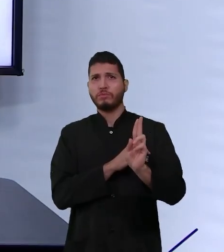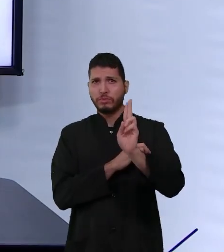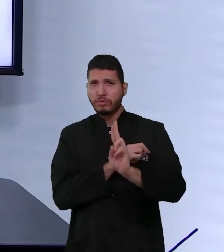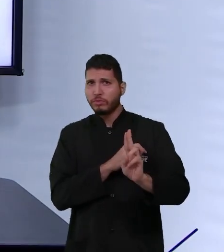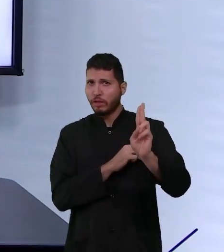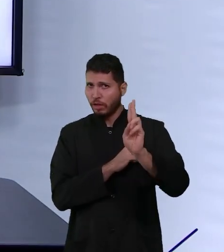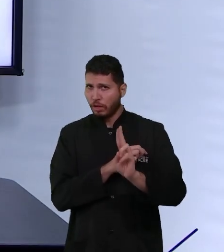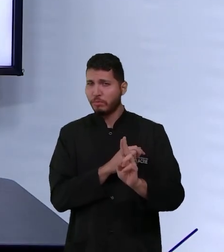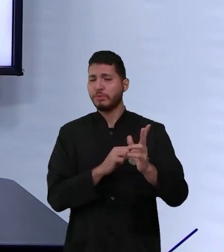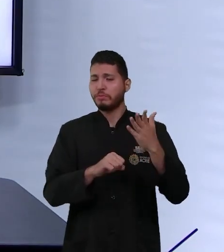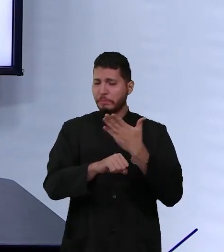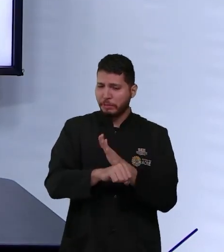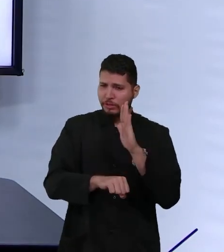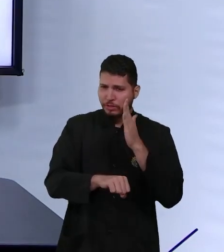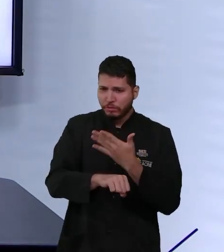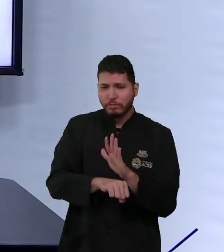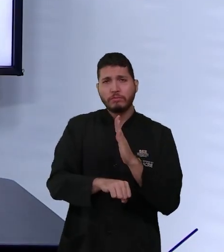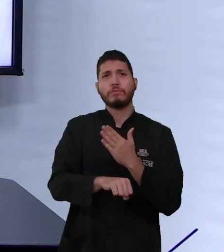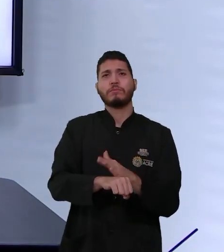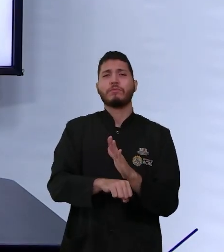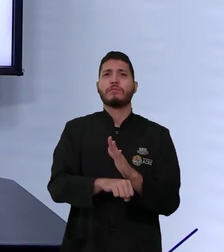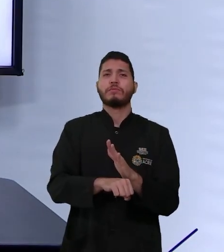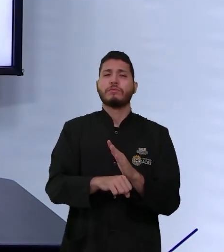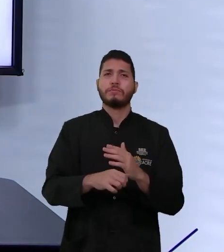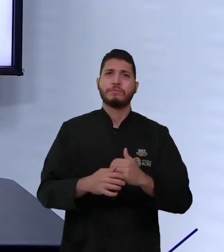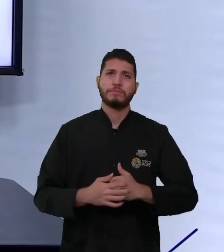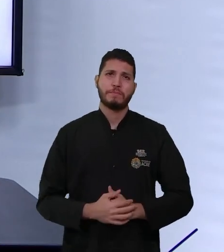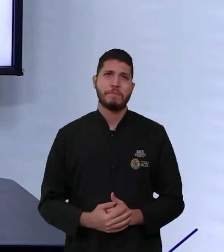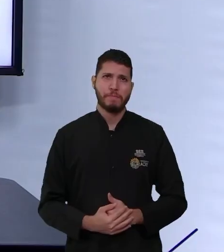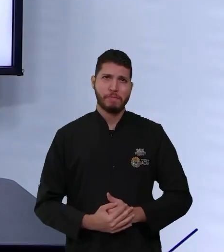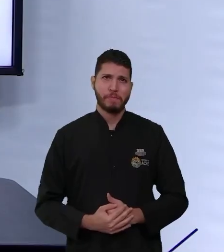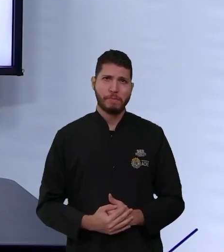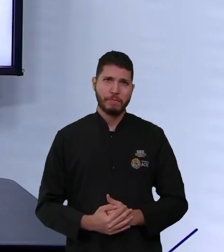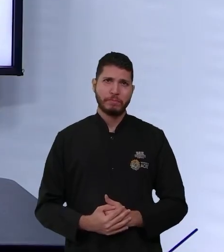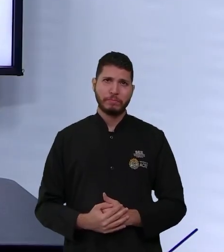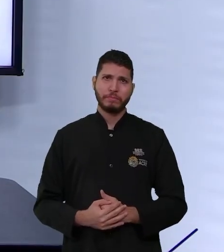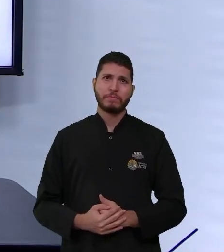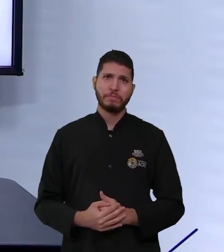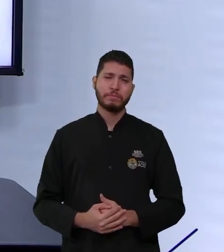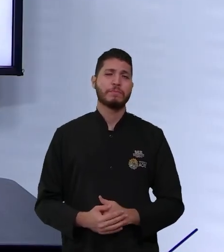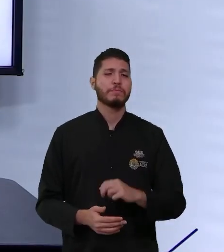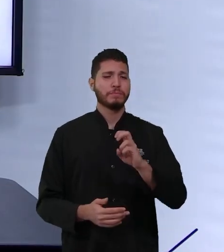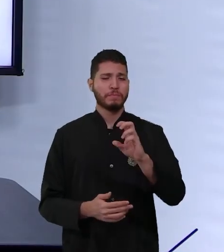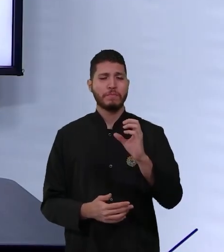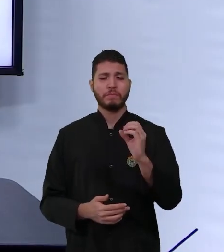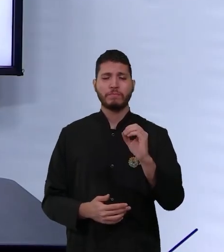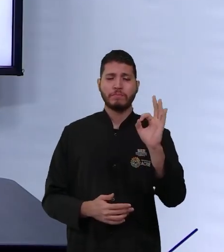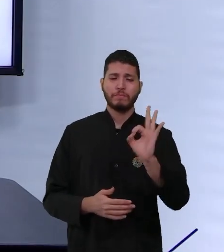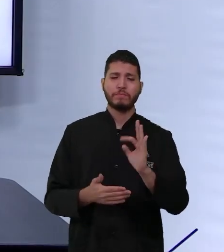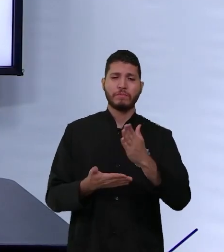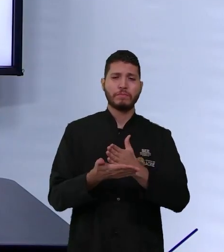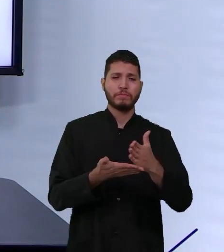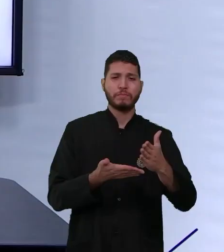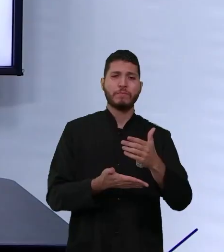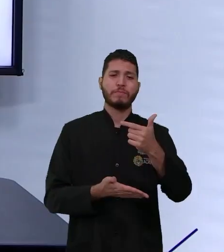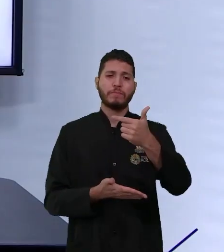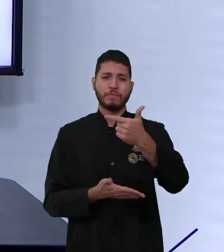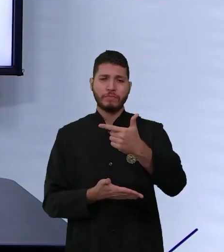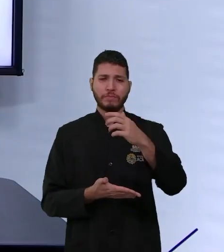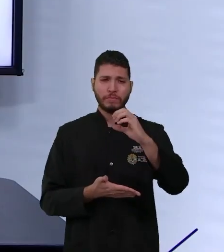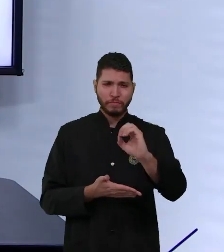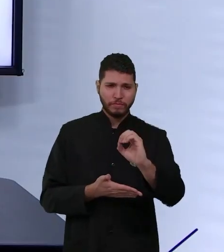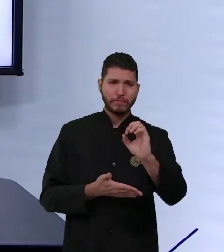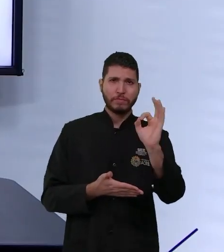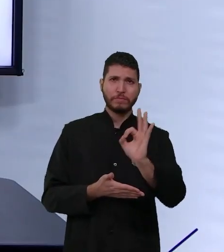falo 25%, eu sei que é 1/4 deste valor, tá? 50% metade, 20%, 1/5 desse